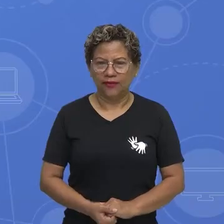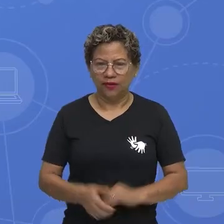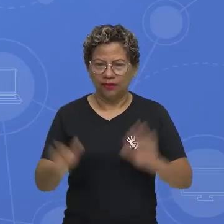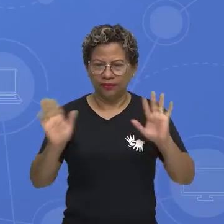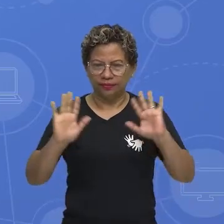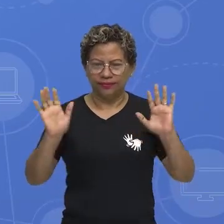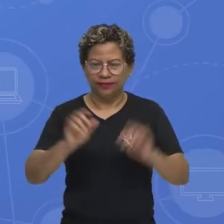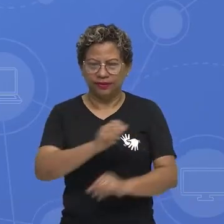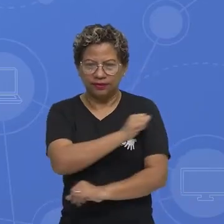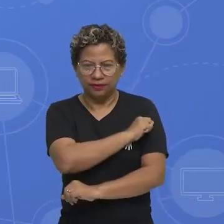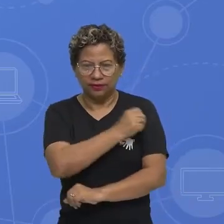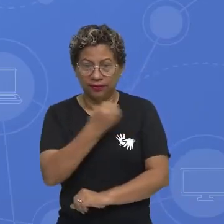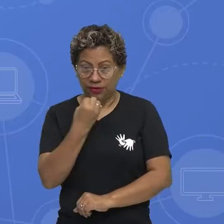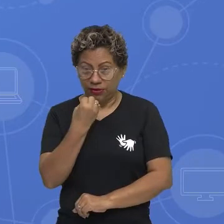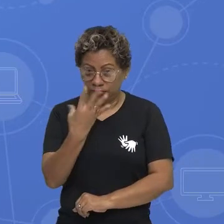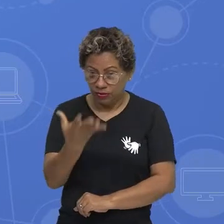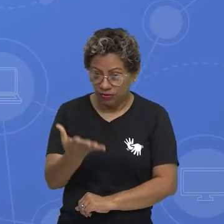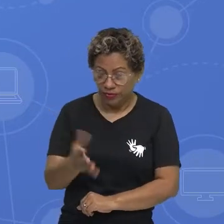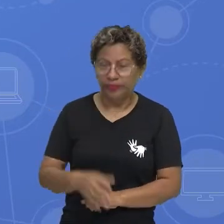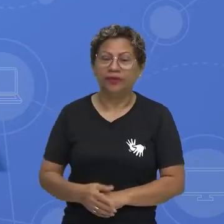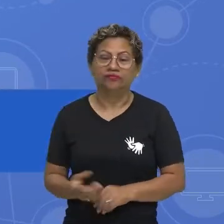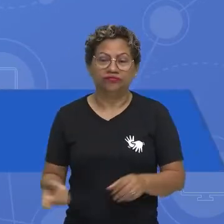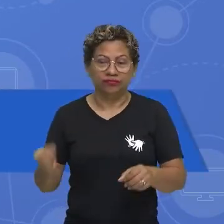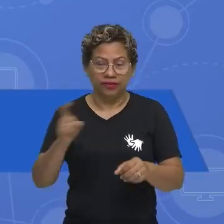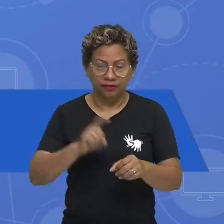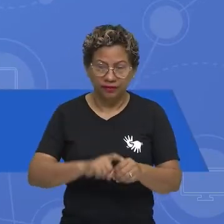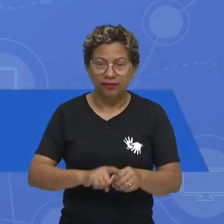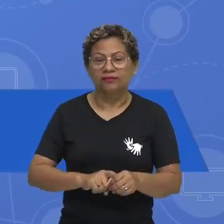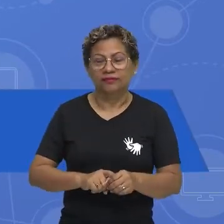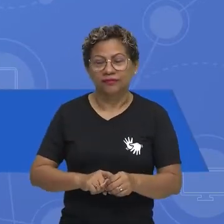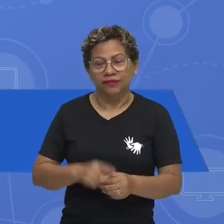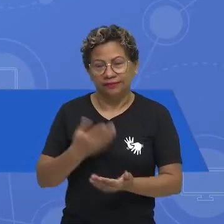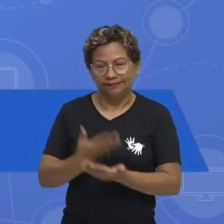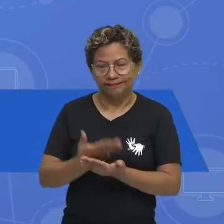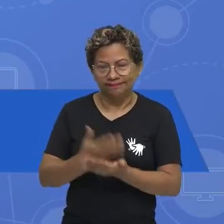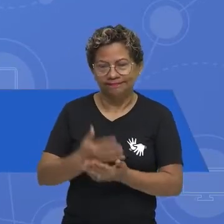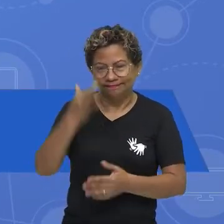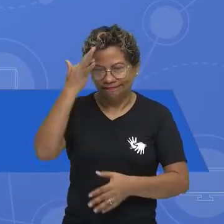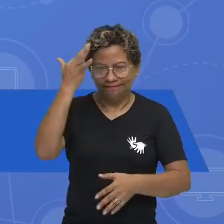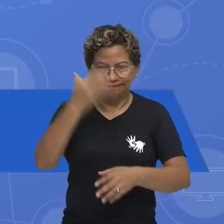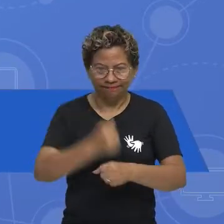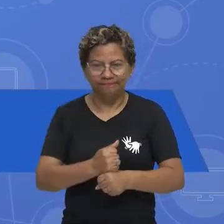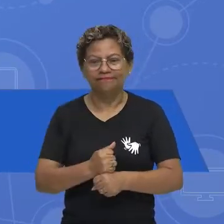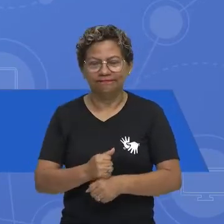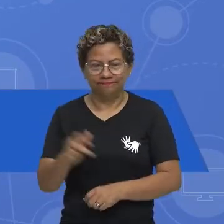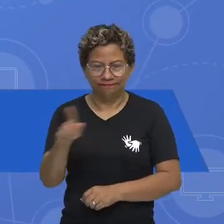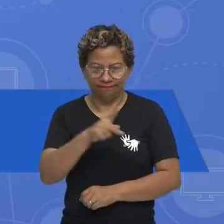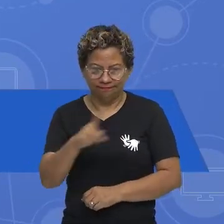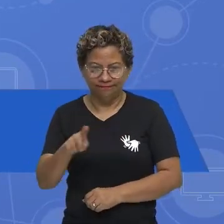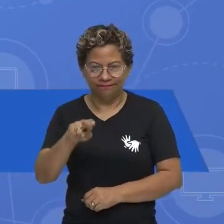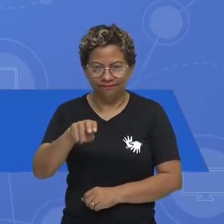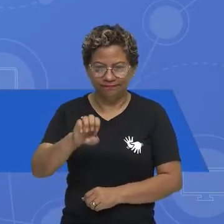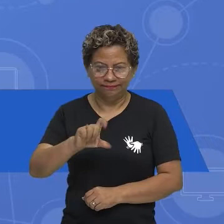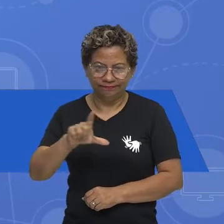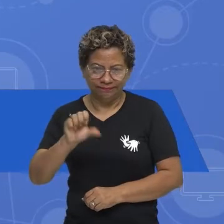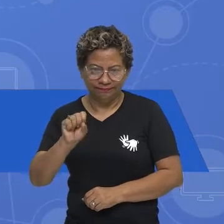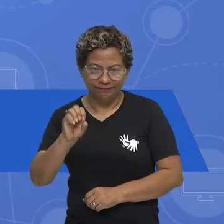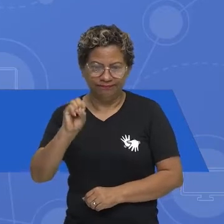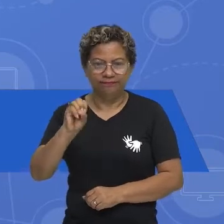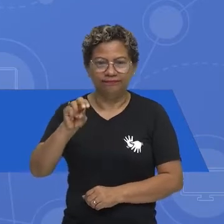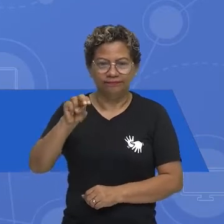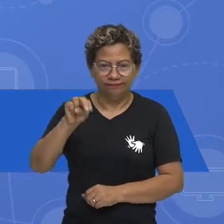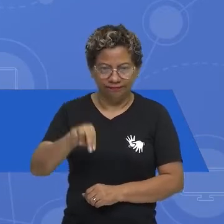Muito bem, pessoal, tudo bem com vocês? Estamos de volta aqui para mais uma aula de física, né? Eu sou o professor Nelson Bezerra e hoje nós